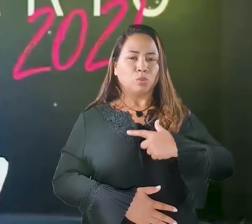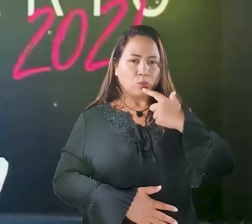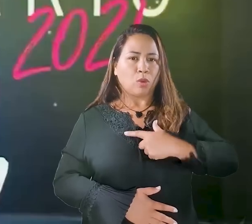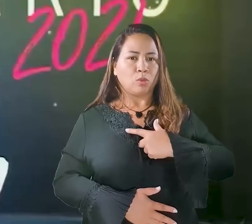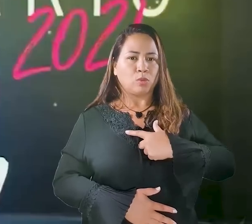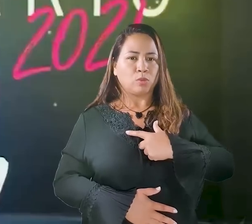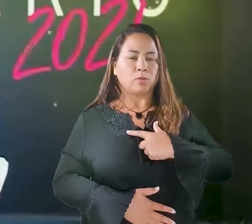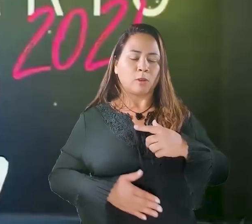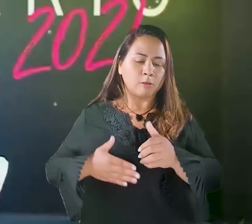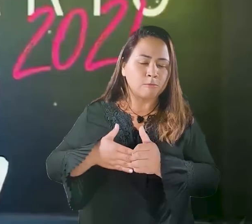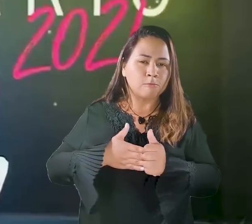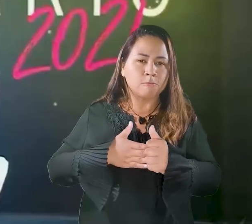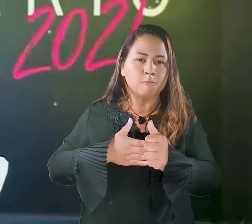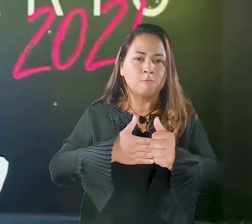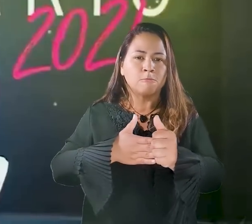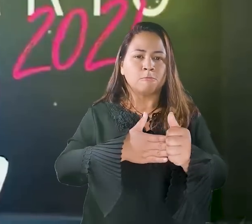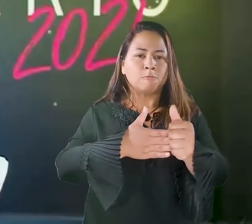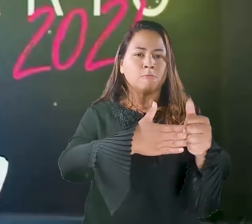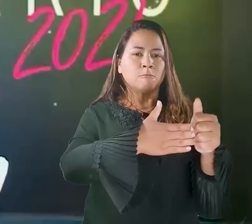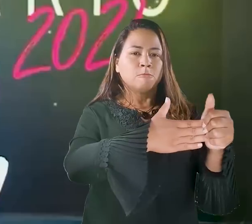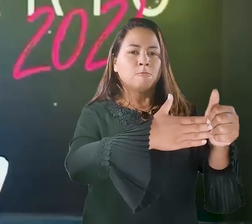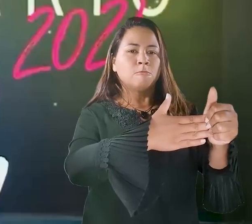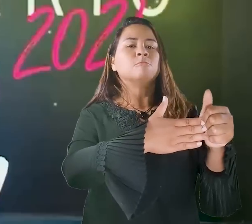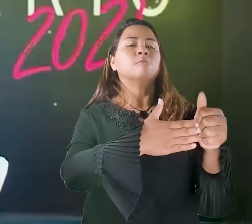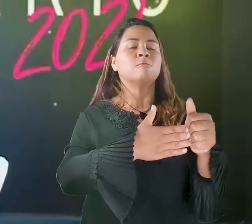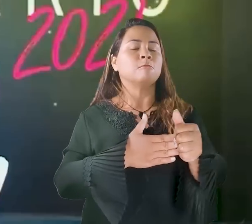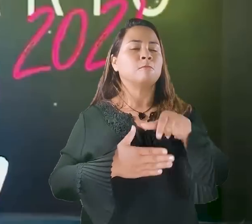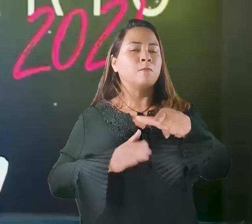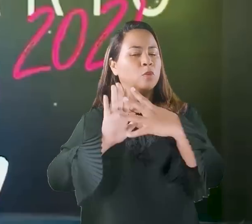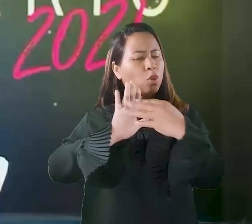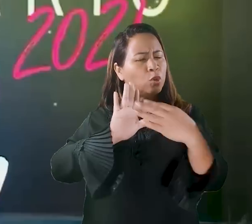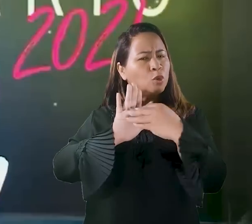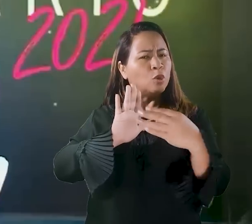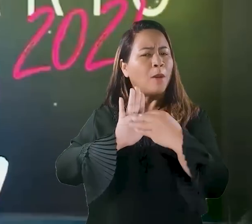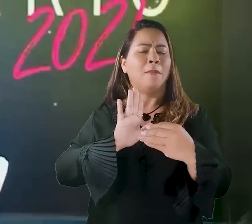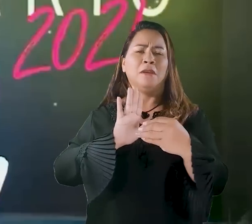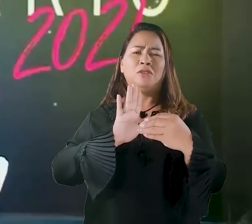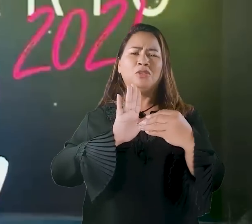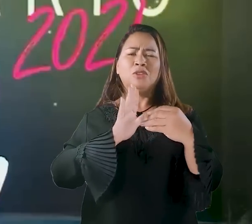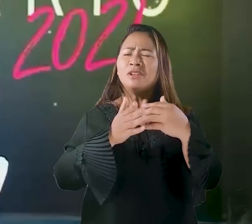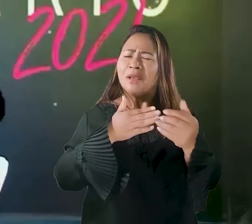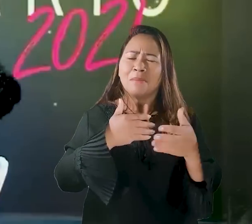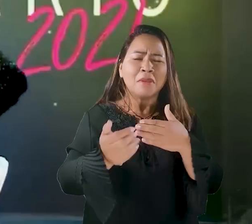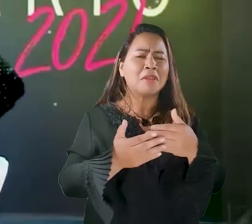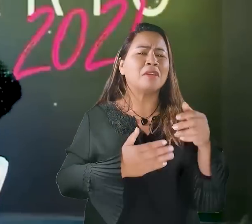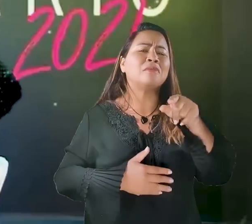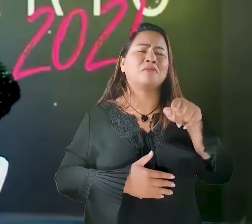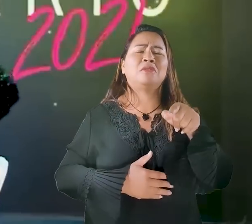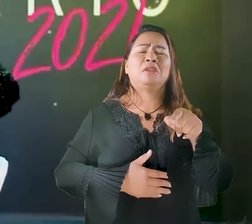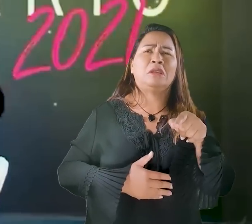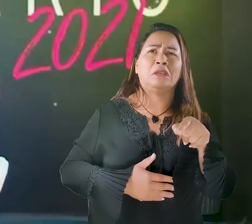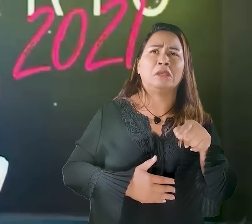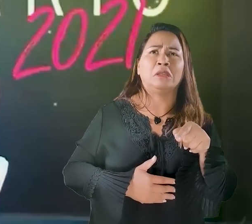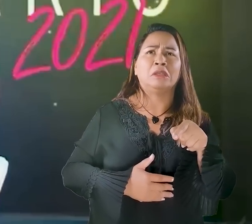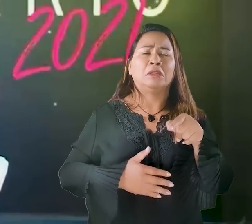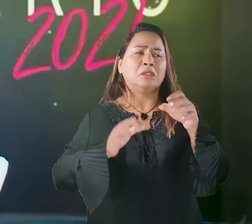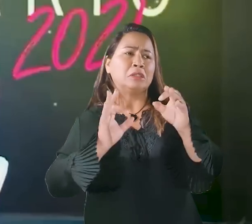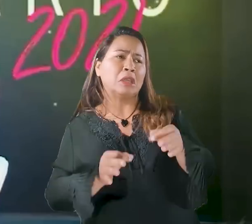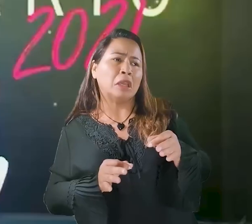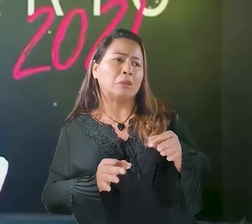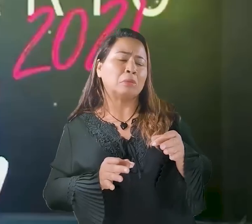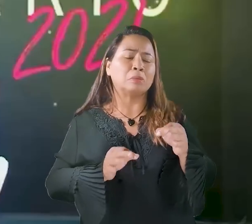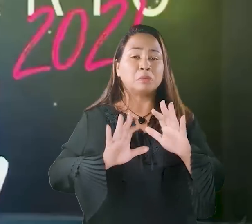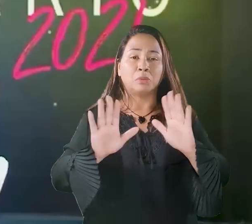e repetindo aquilo que eu estou falando, mesmo que você não esteja acertando os pontos, tá bom? Mas eu vou falar o seguinte, no